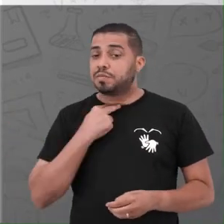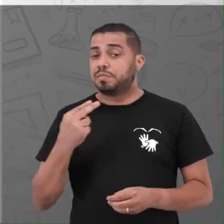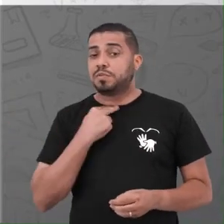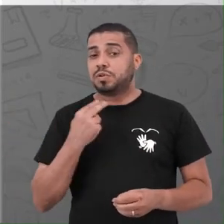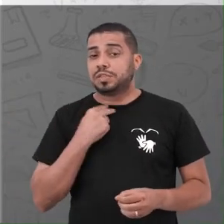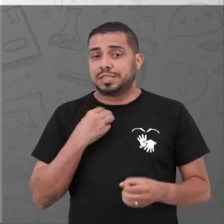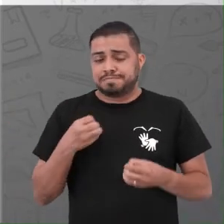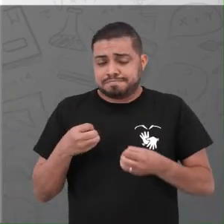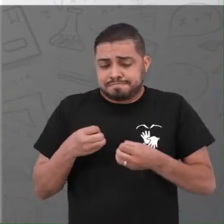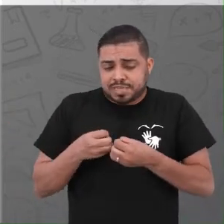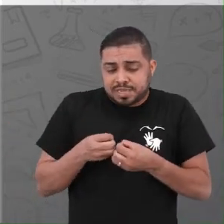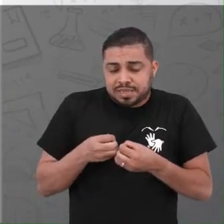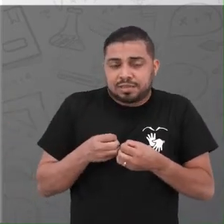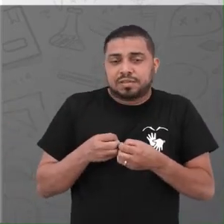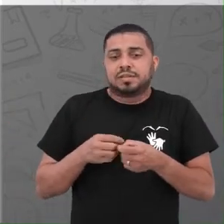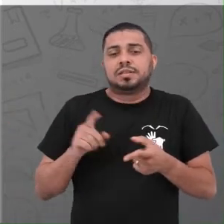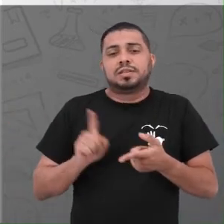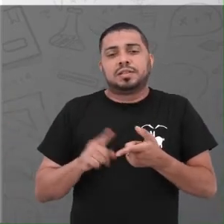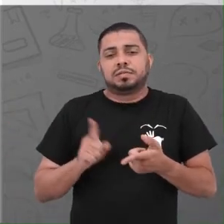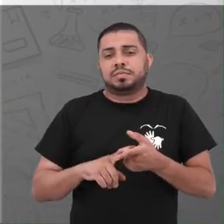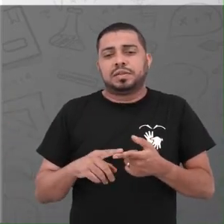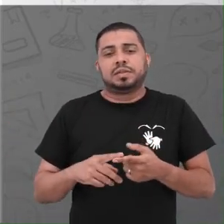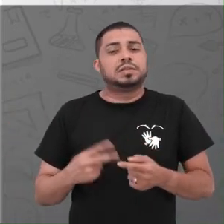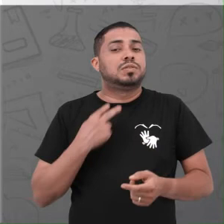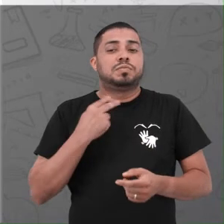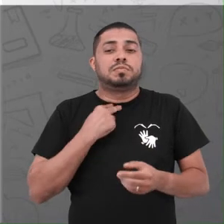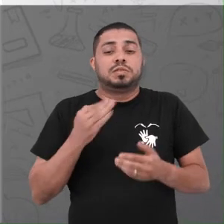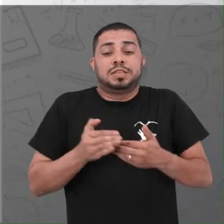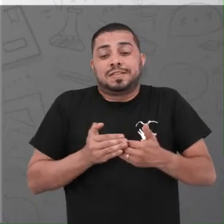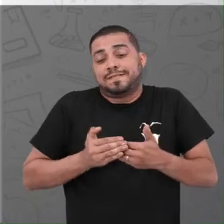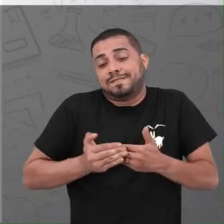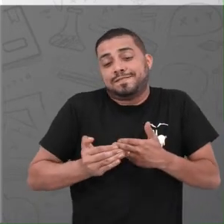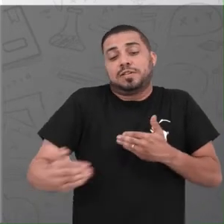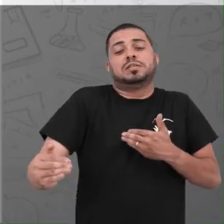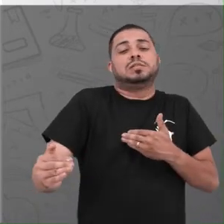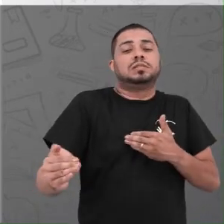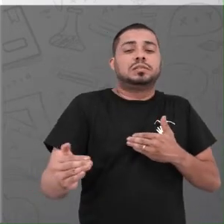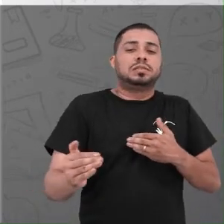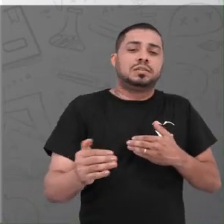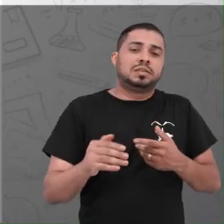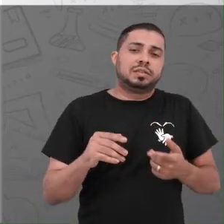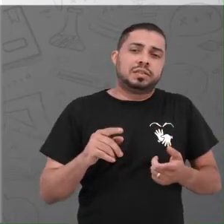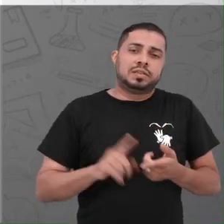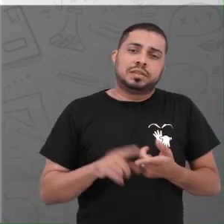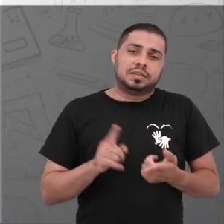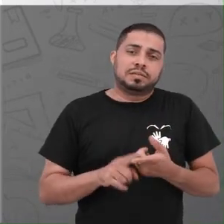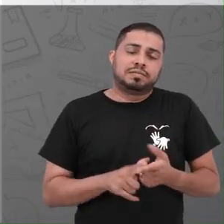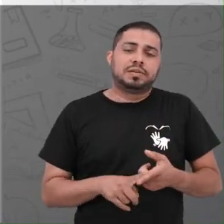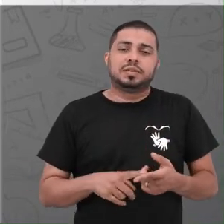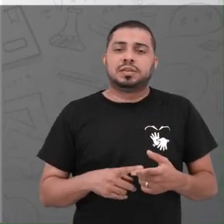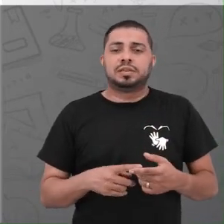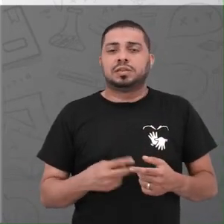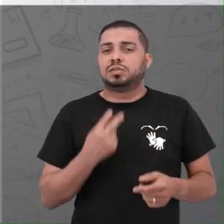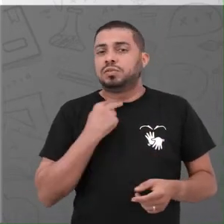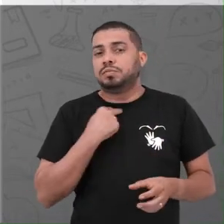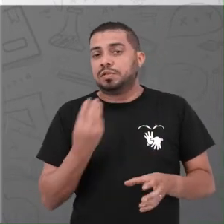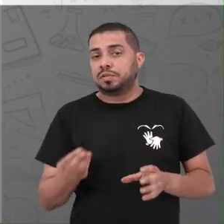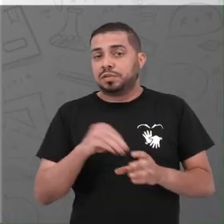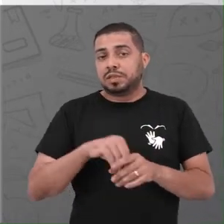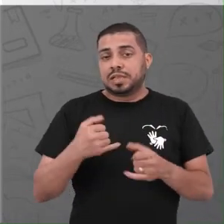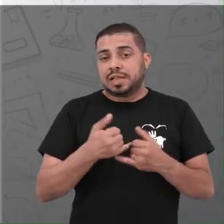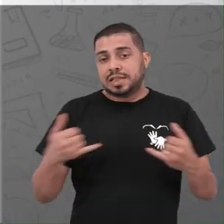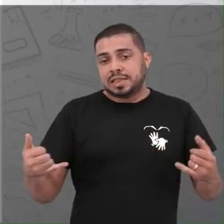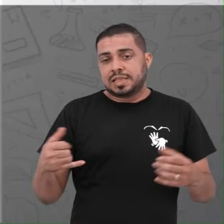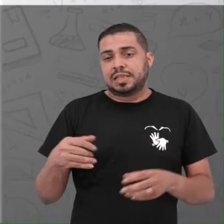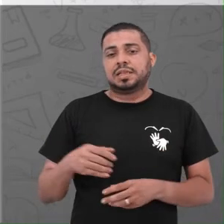próximas e nem devem ser muito afastadas. Também a gente não pode ali colocar as linhas de